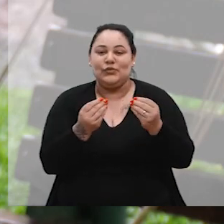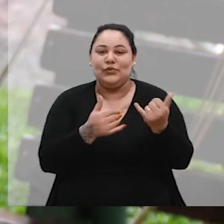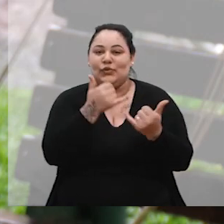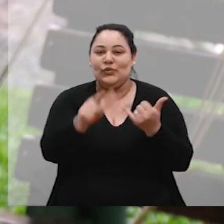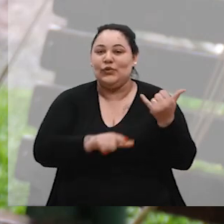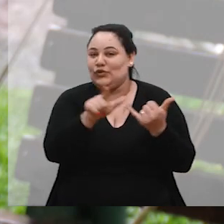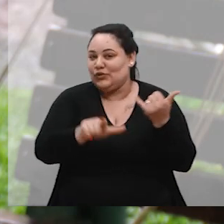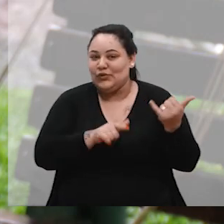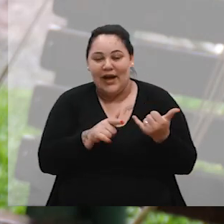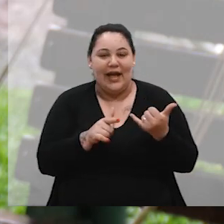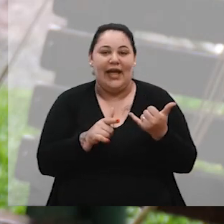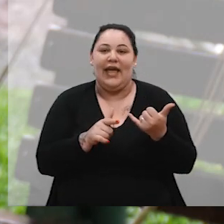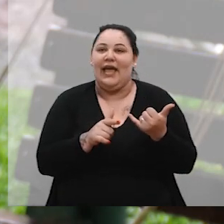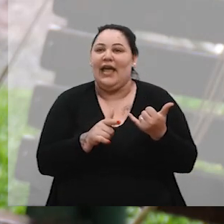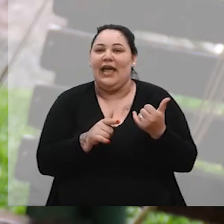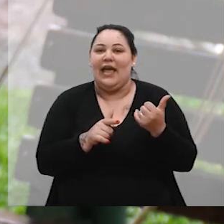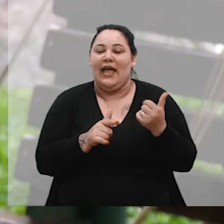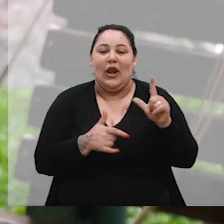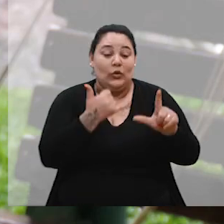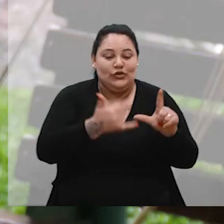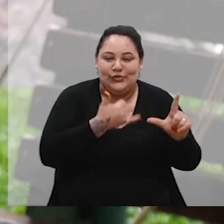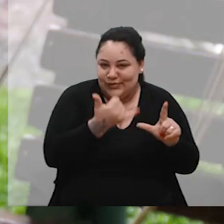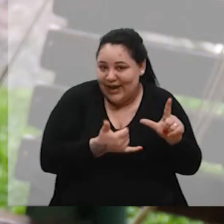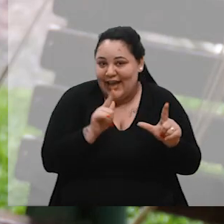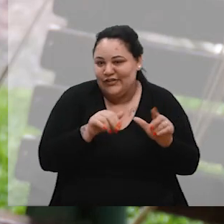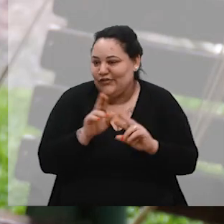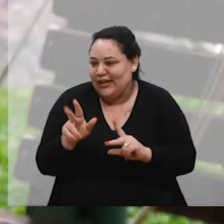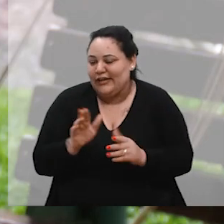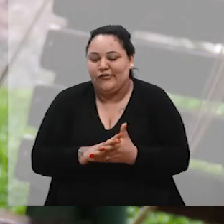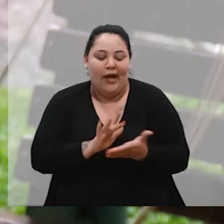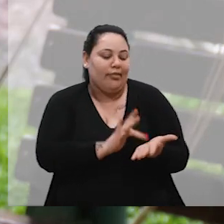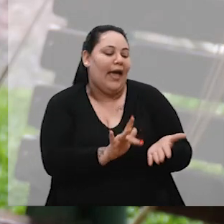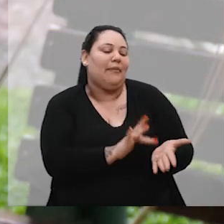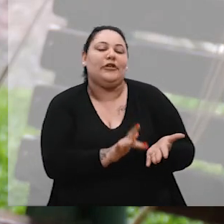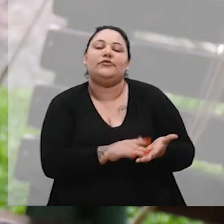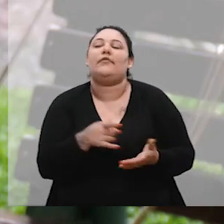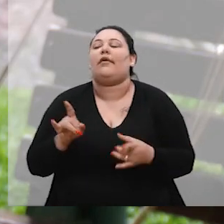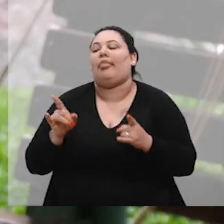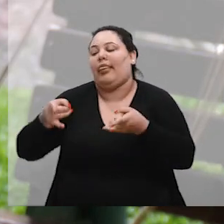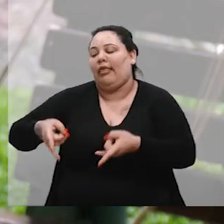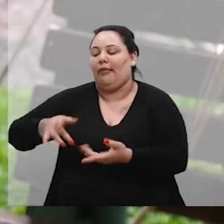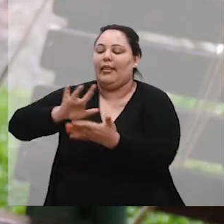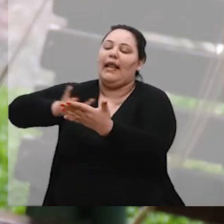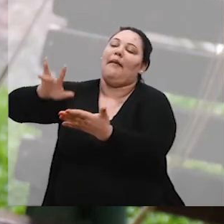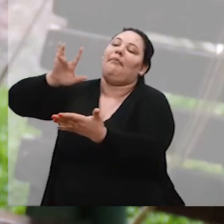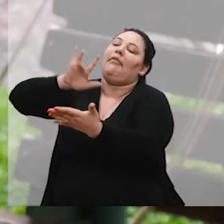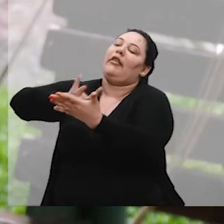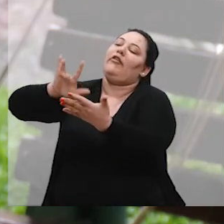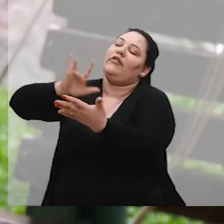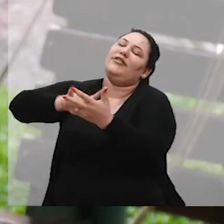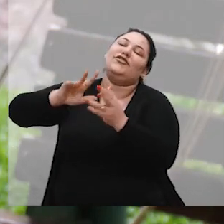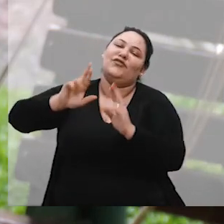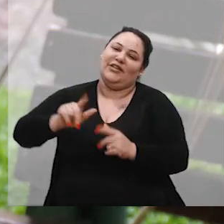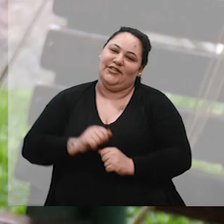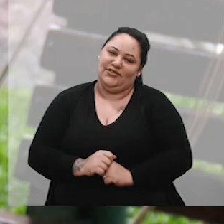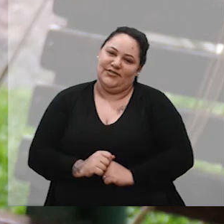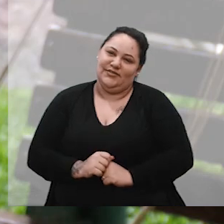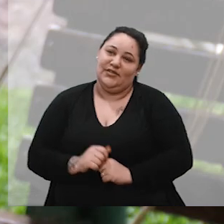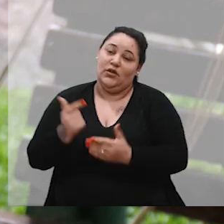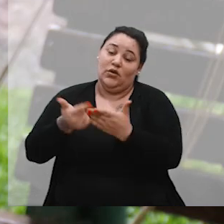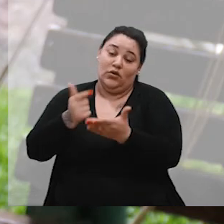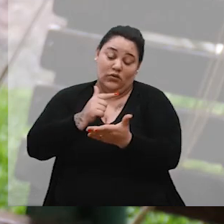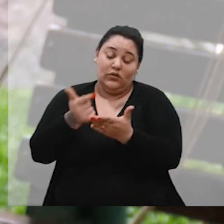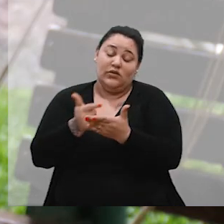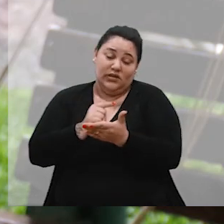E é diferente de pegar um tablet, ir para a cama e pegar um livro virtual. Eu não vou dizer que um livro virtual não faça seu